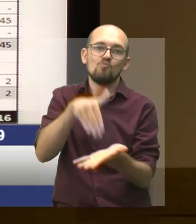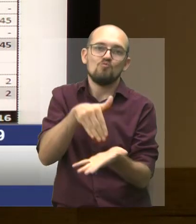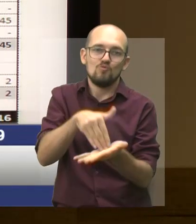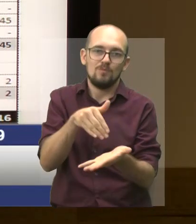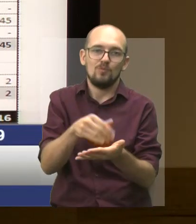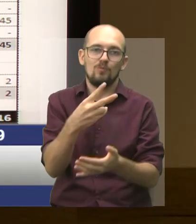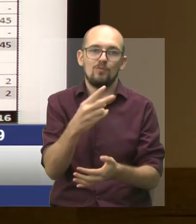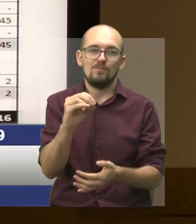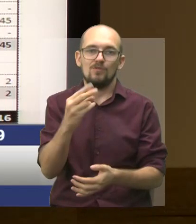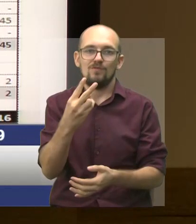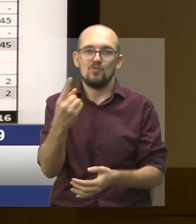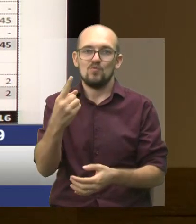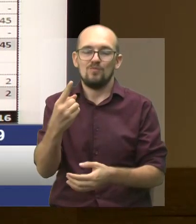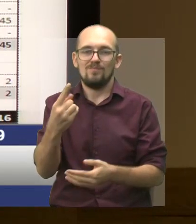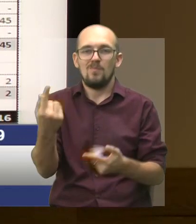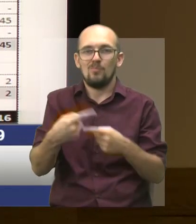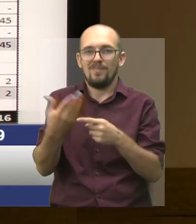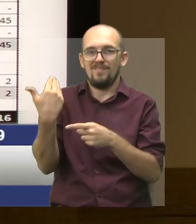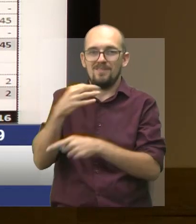2017. Então, a partir